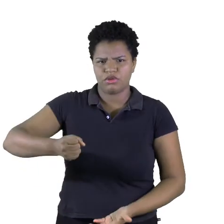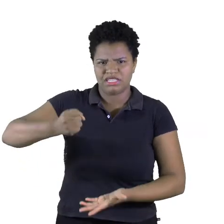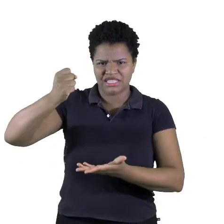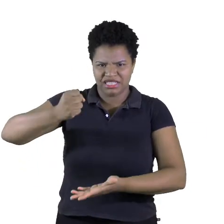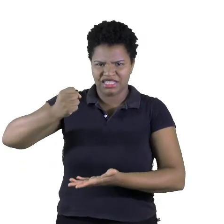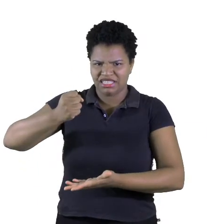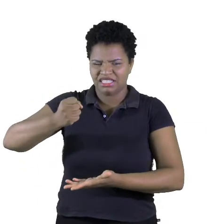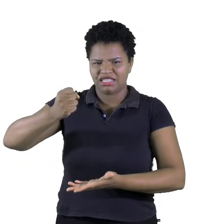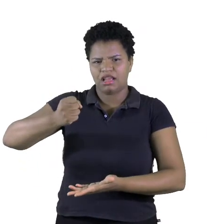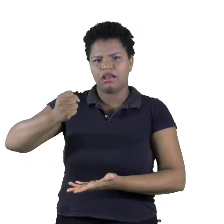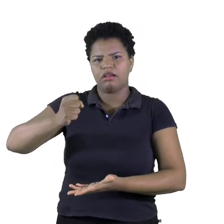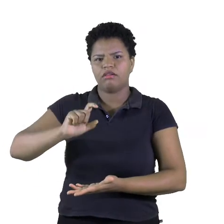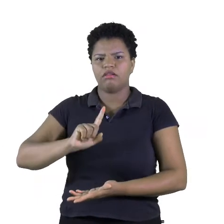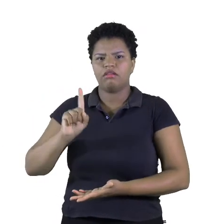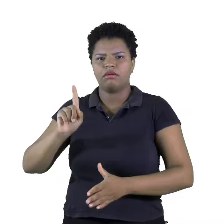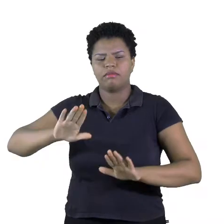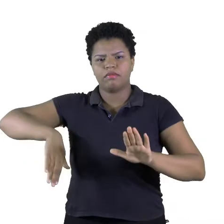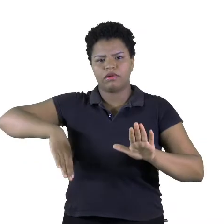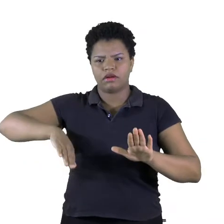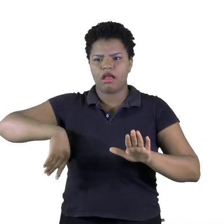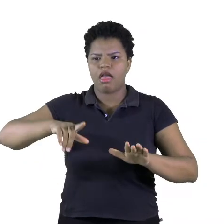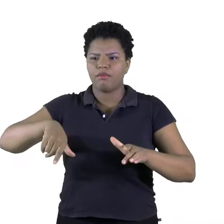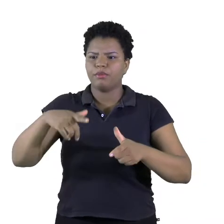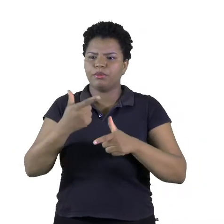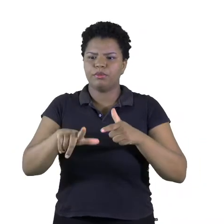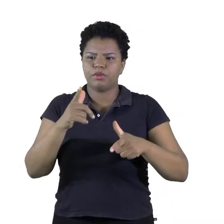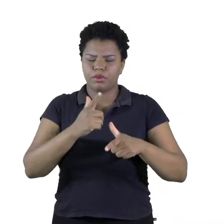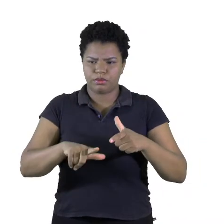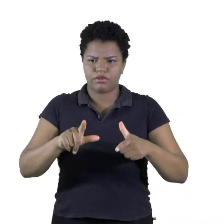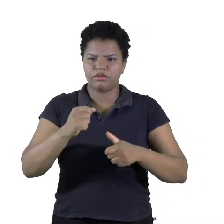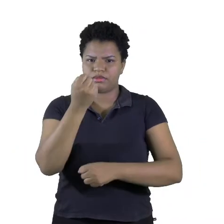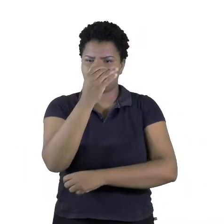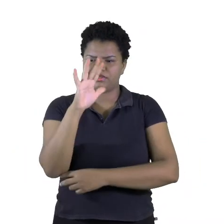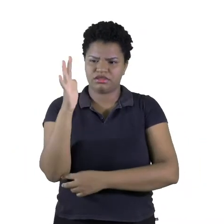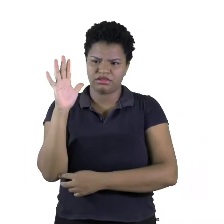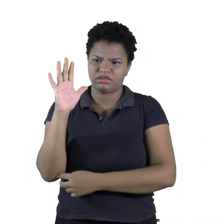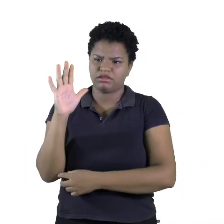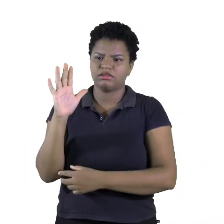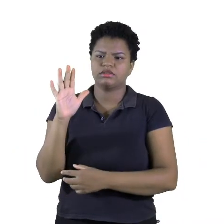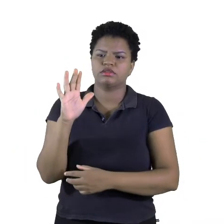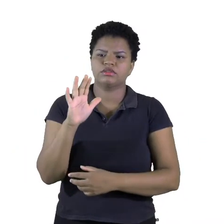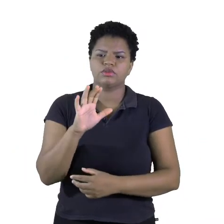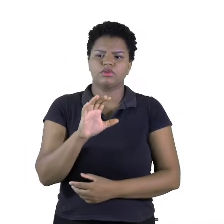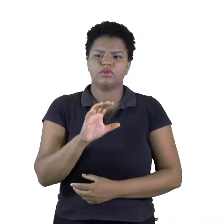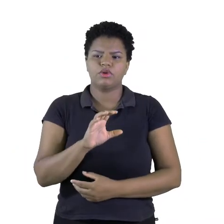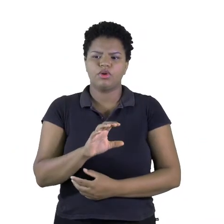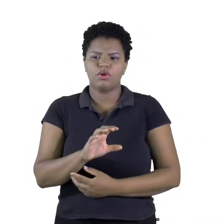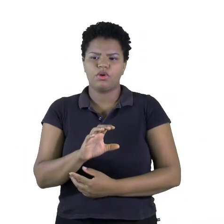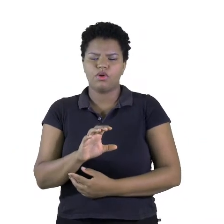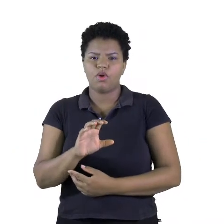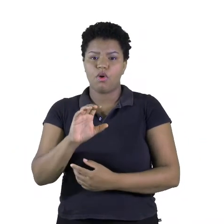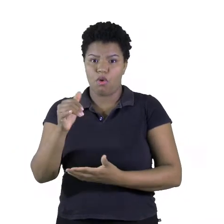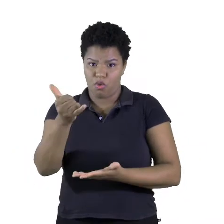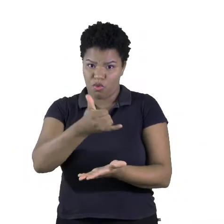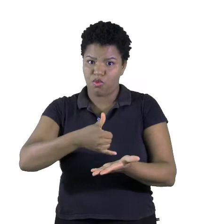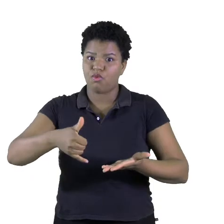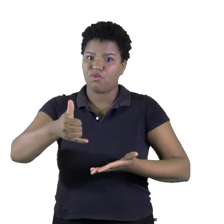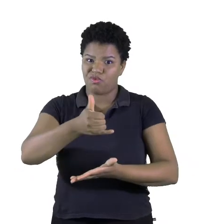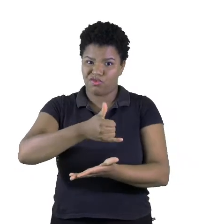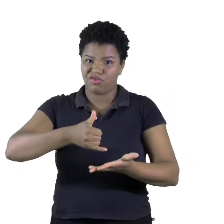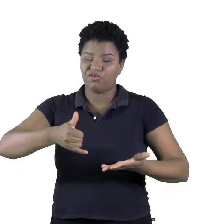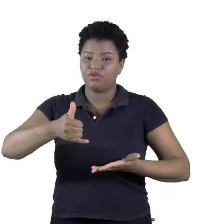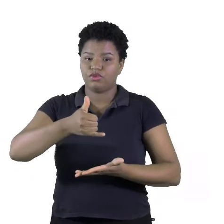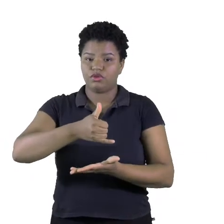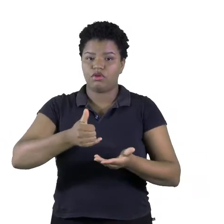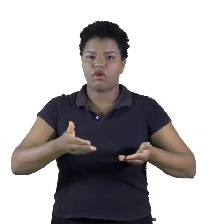praia. Isso aí, gente, foi um desastre ambiental com óleo, tá? Houve um derramamento de óleo no navio que